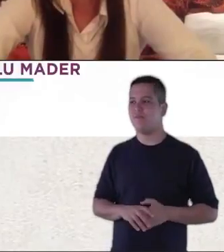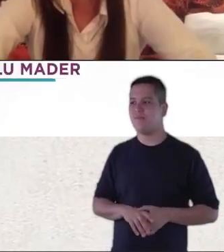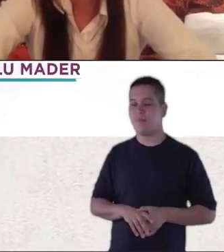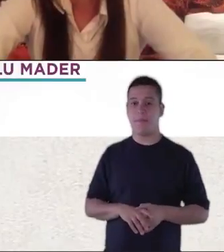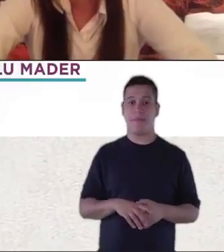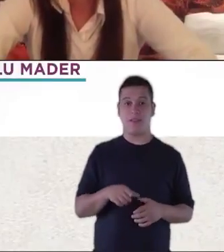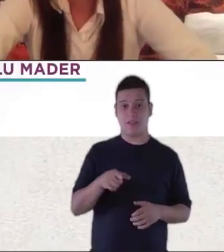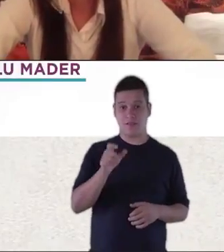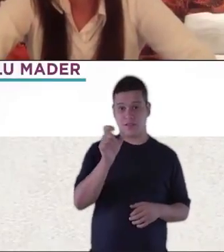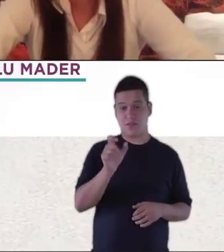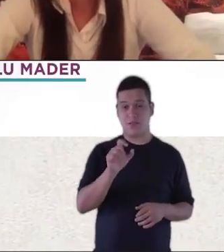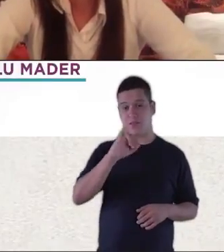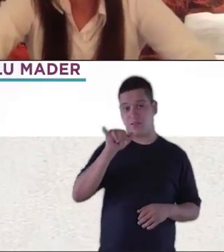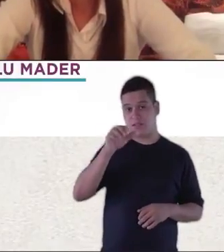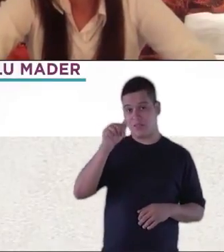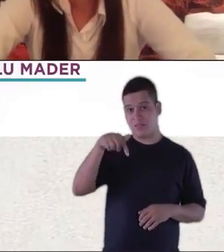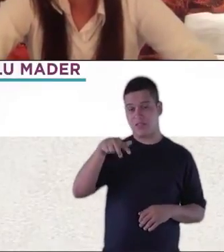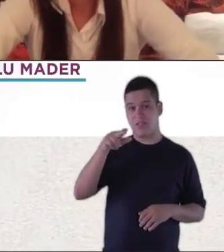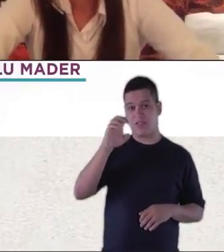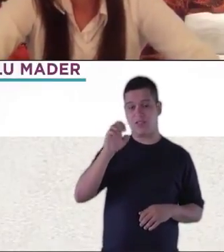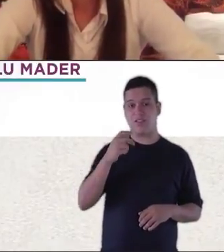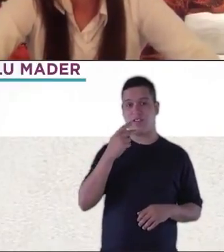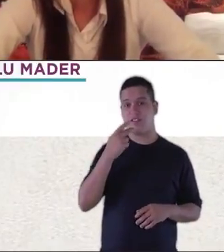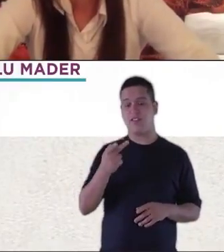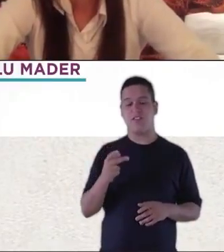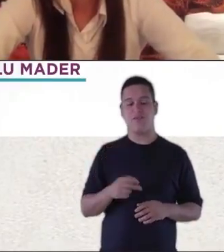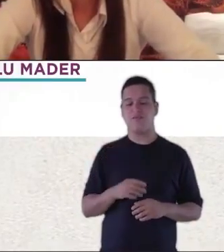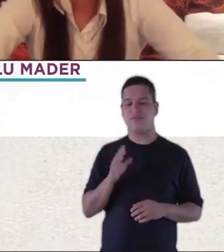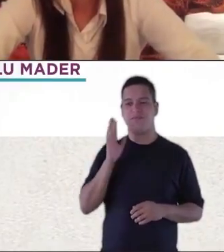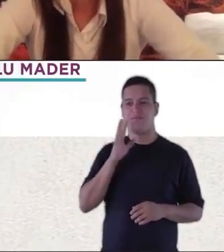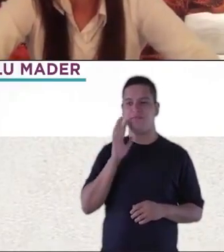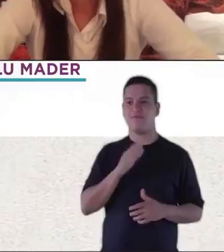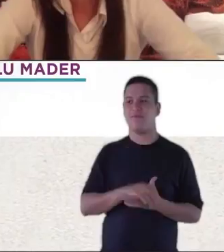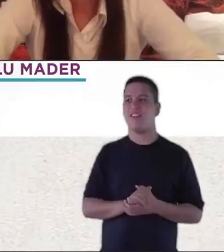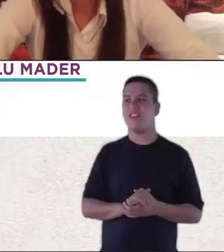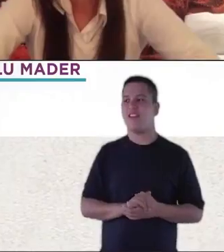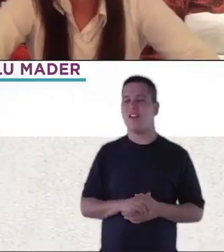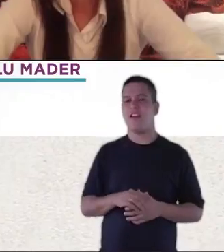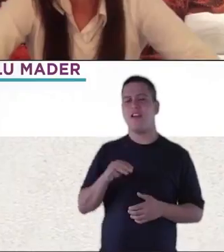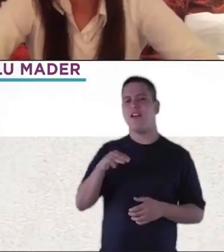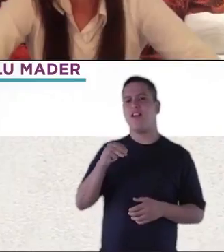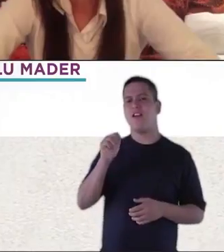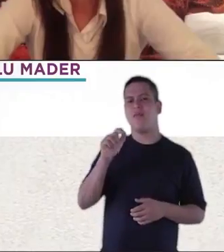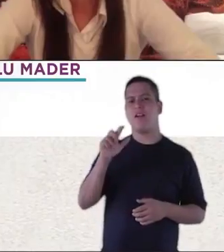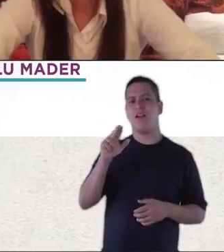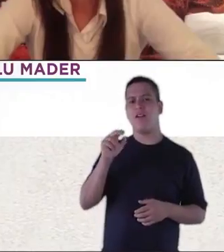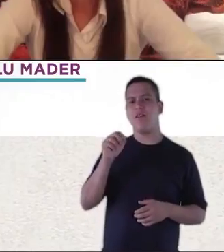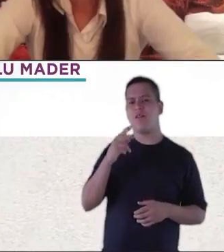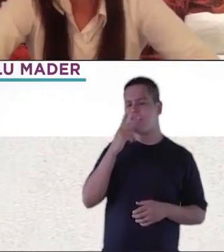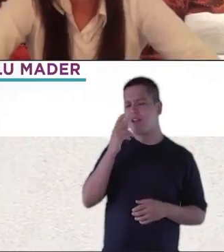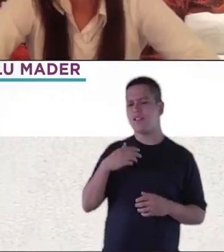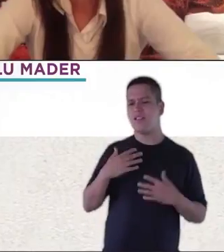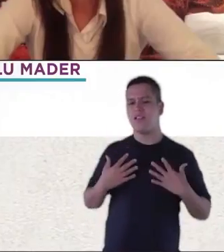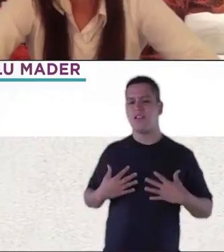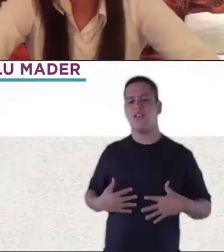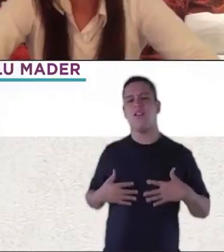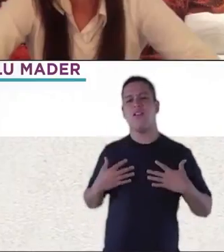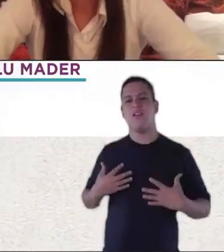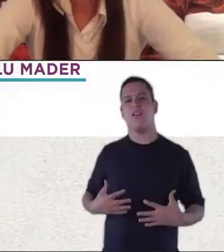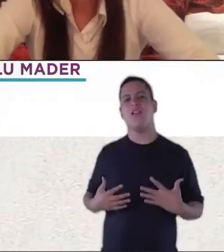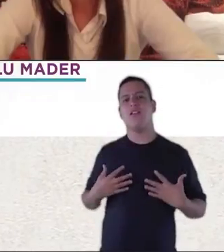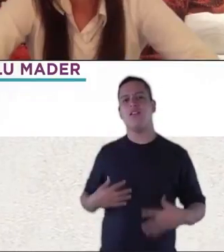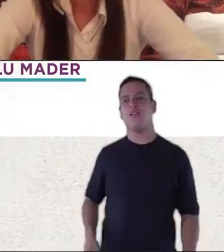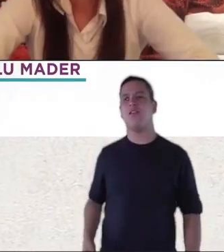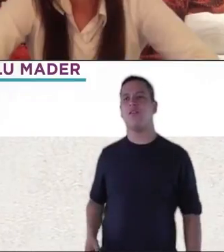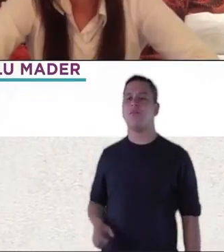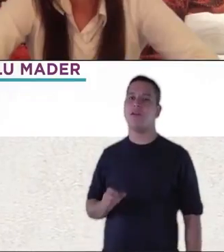A amiga minha mandou uma maravilhosa. Engraçado. Malu parece tão mansa, mas como escreveu ali Clarice